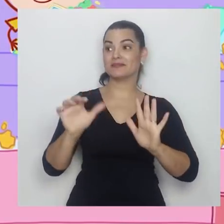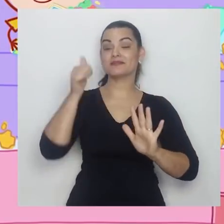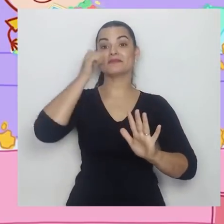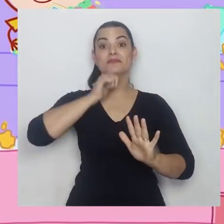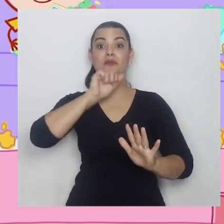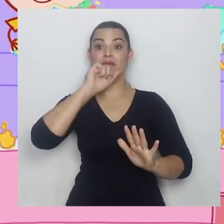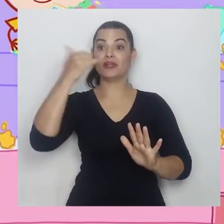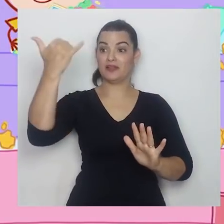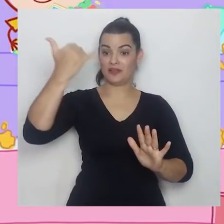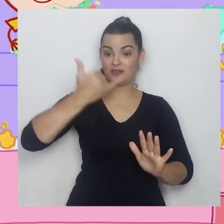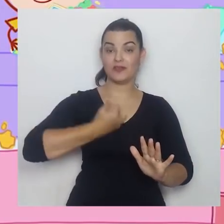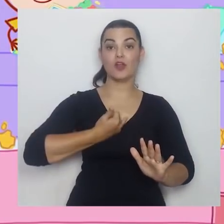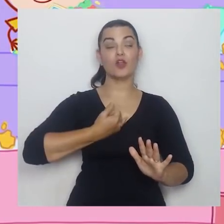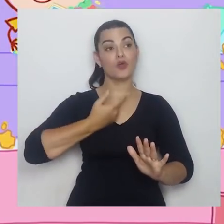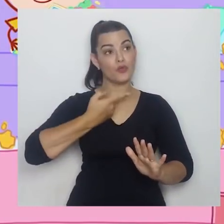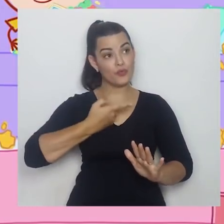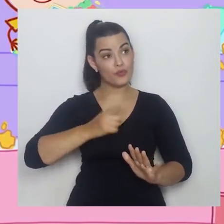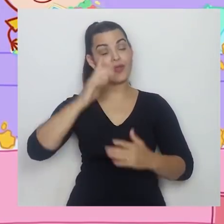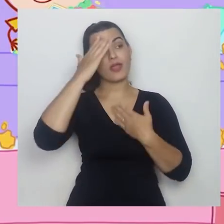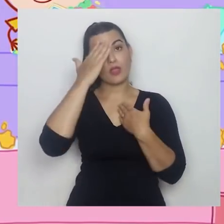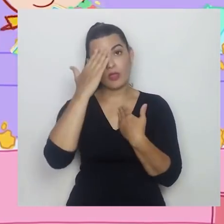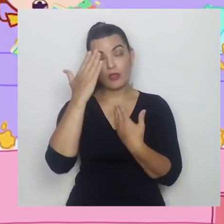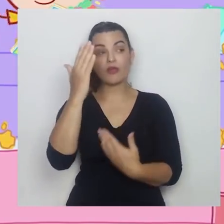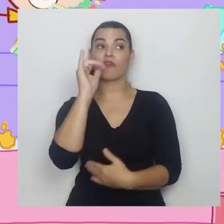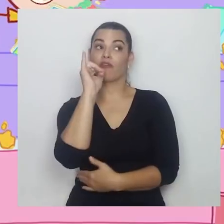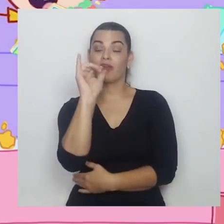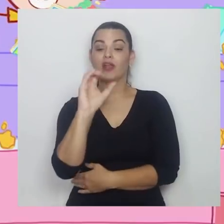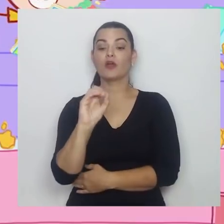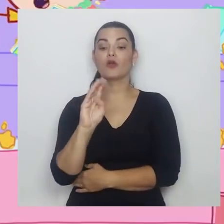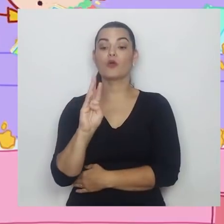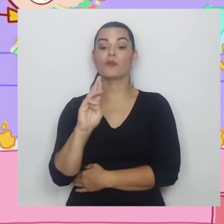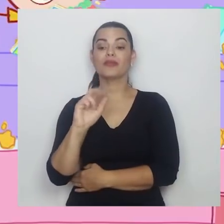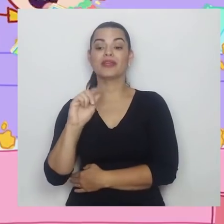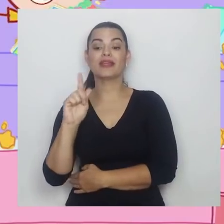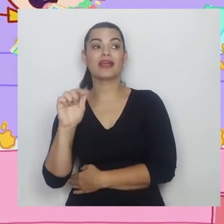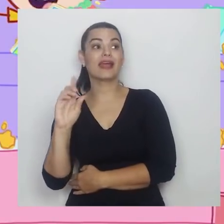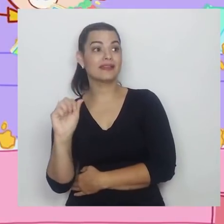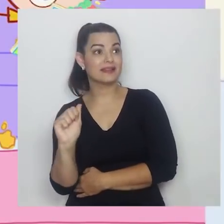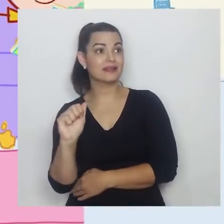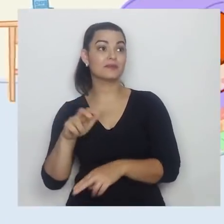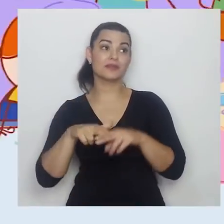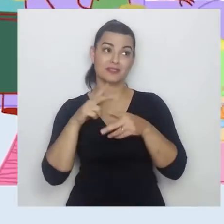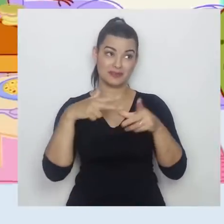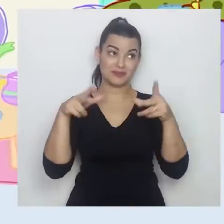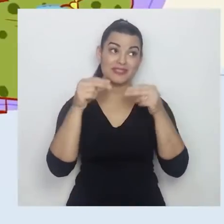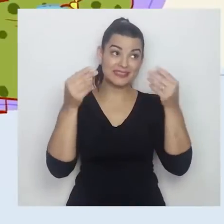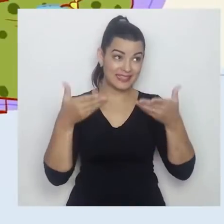dizer obrigada para a Dona Neide pelo presente. E eu disse.